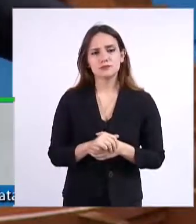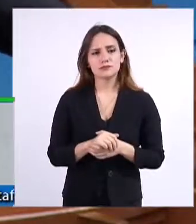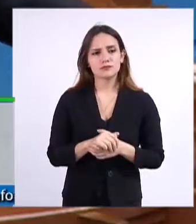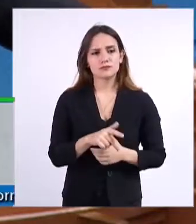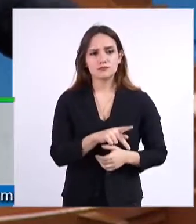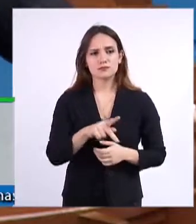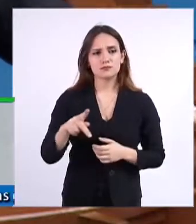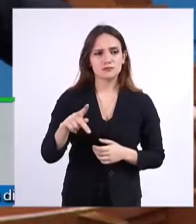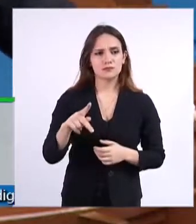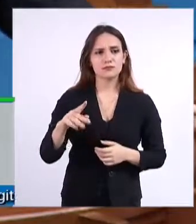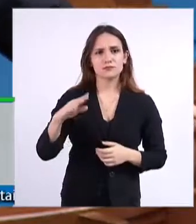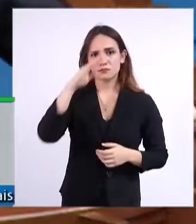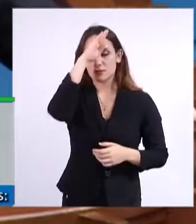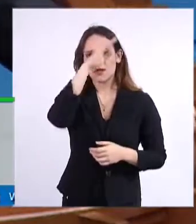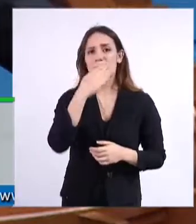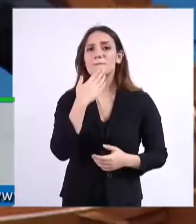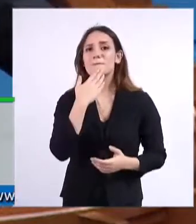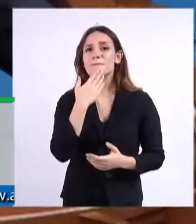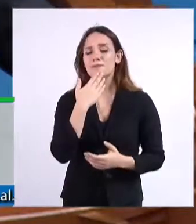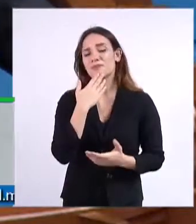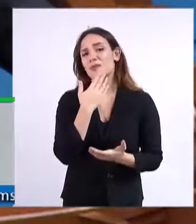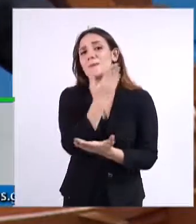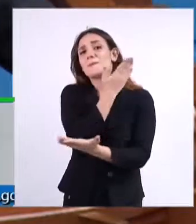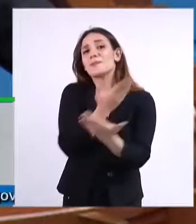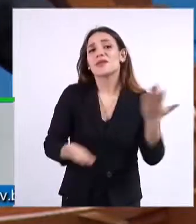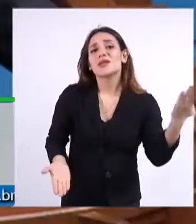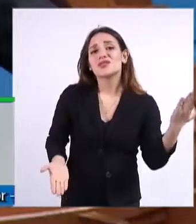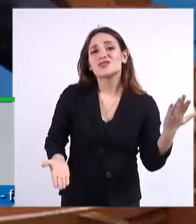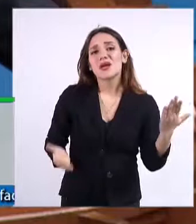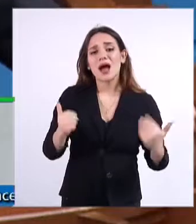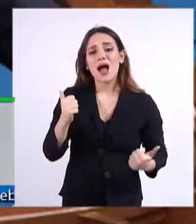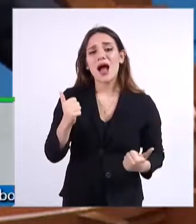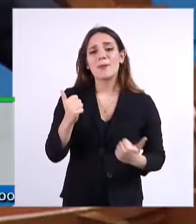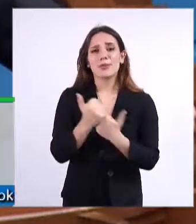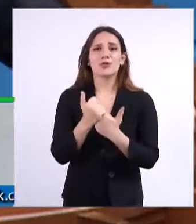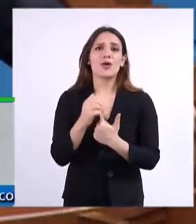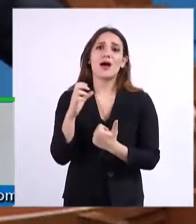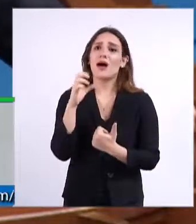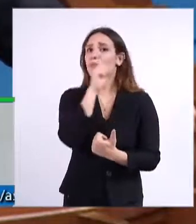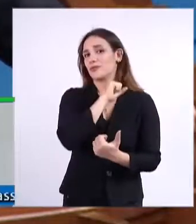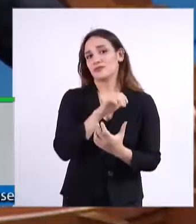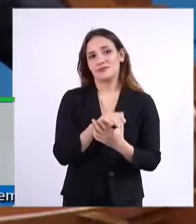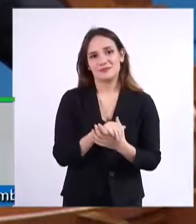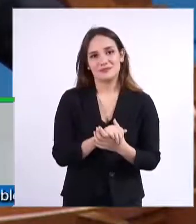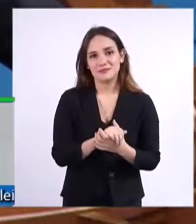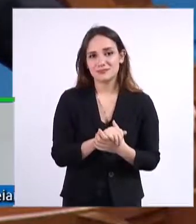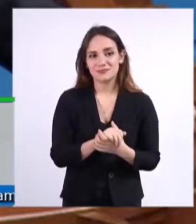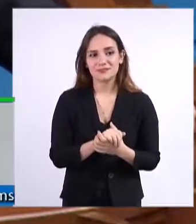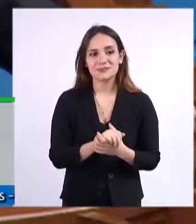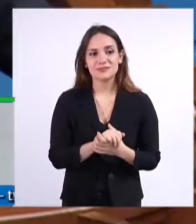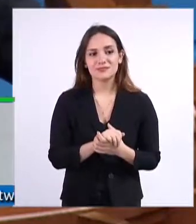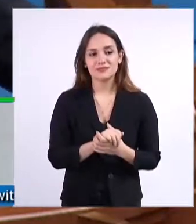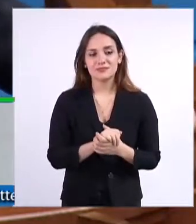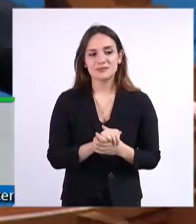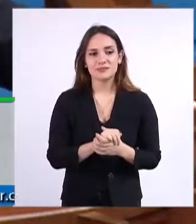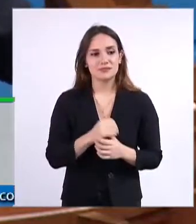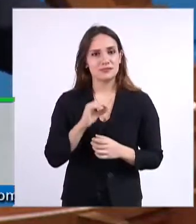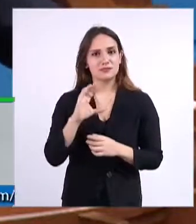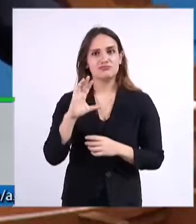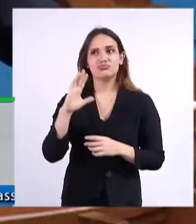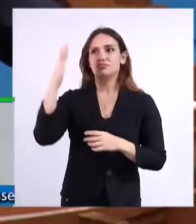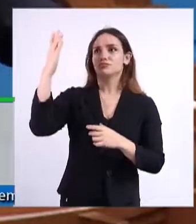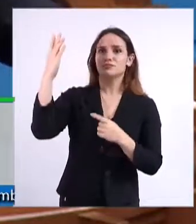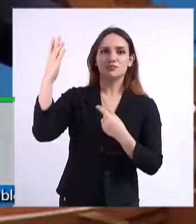perdendo apoio da população muito mais cedo do que a gente imaginava que fosse acontecer.